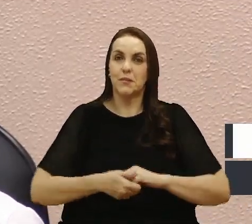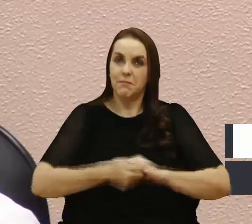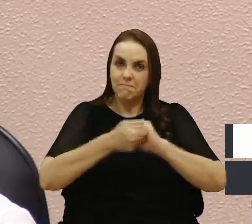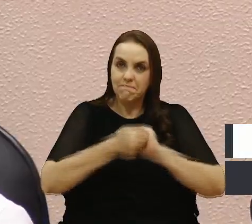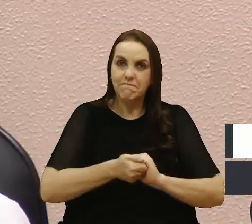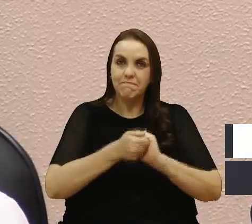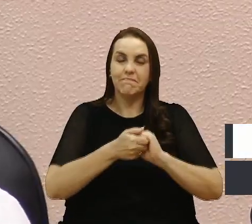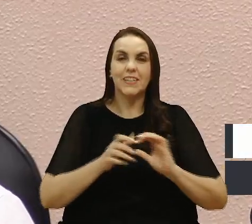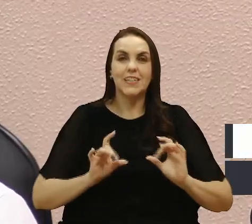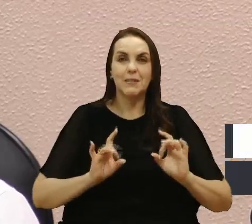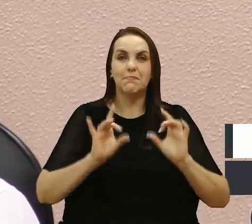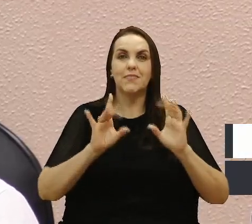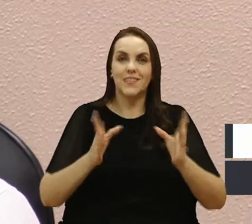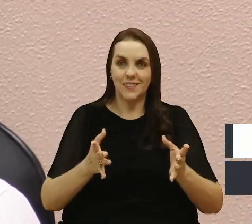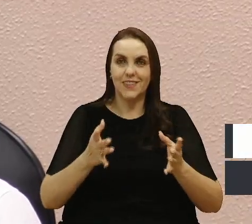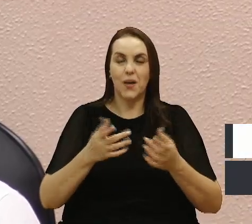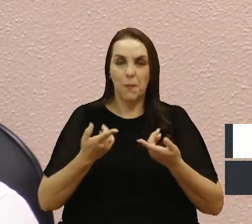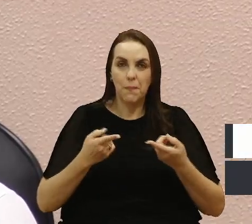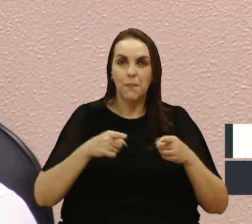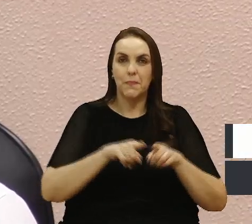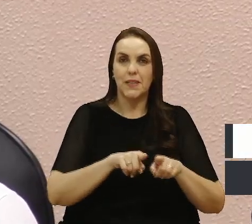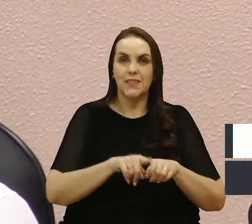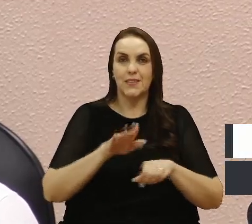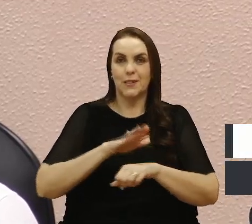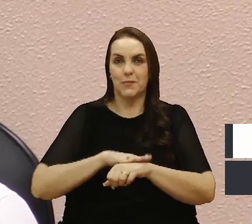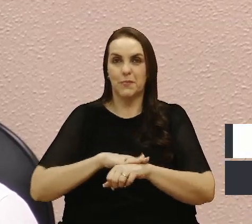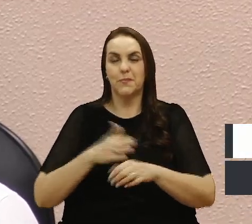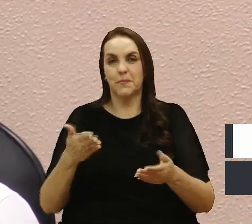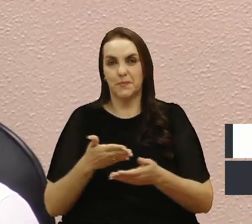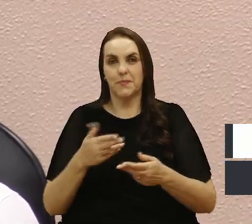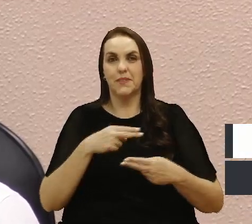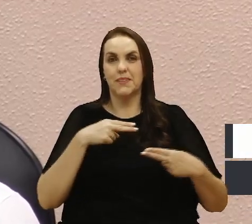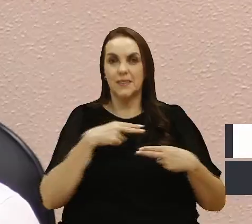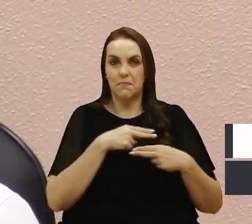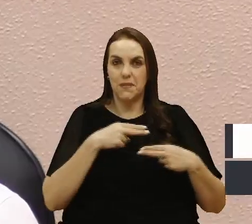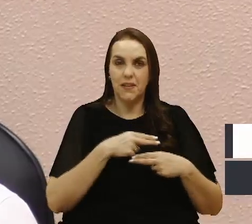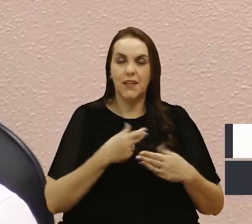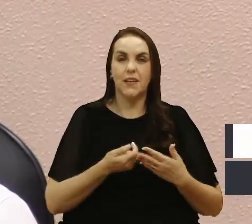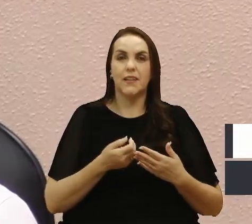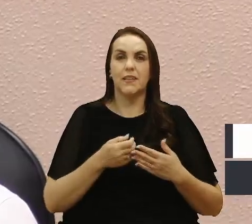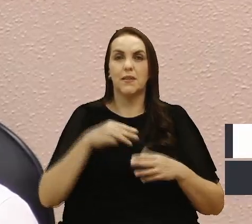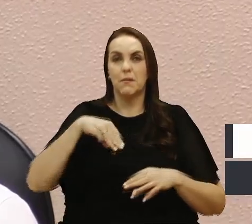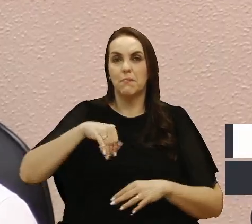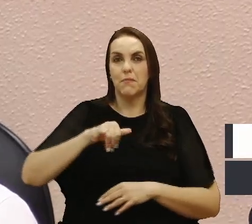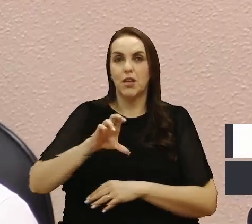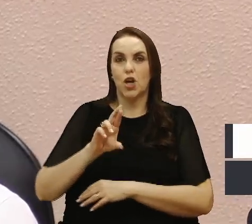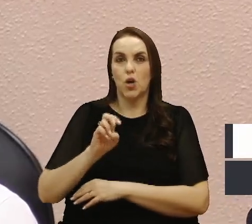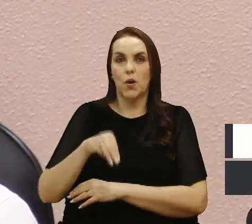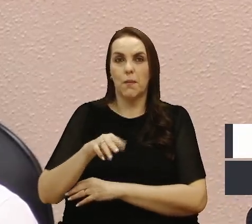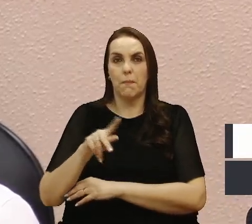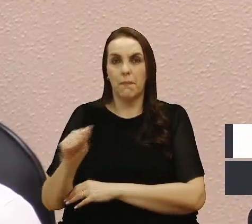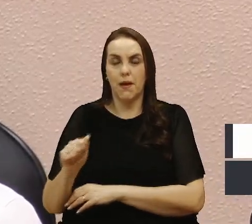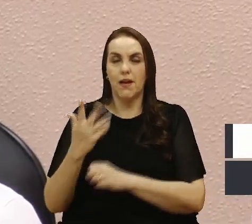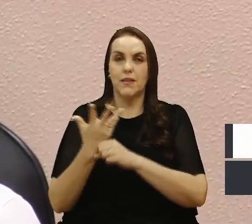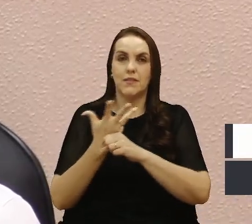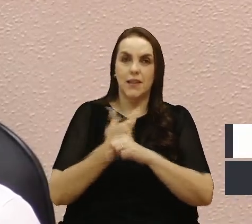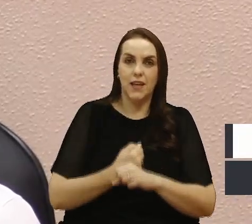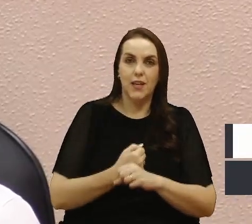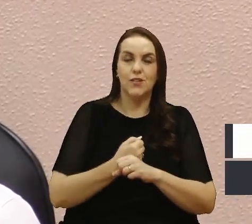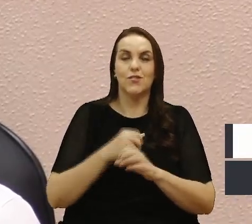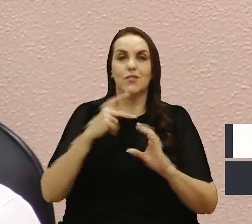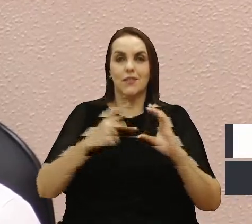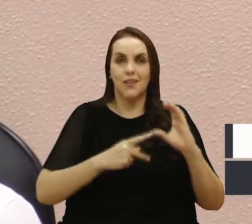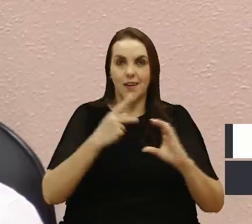parceiros desse momento, que Sebrae, Microempa, Sicredi e a